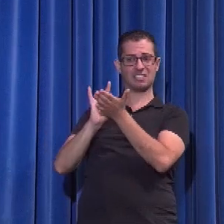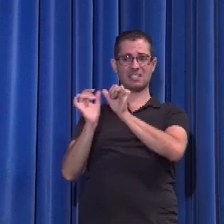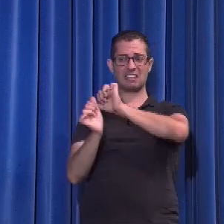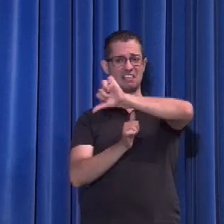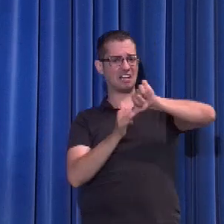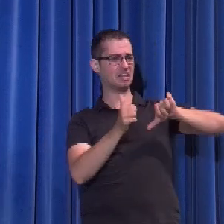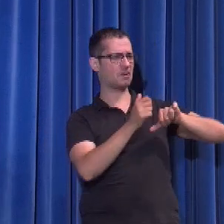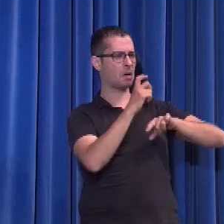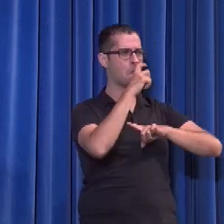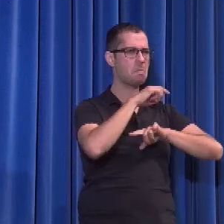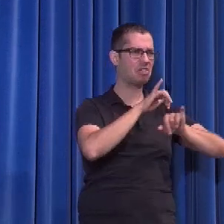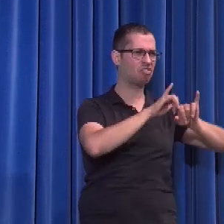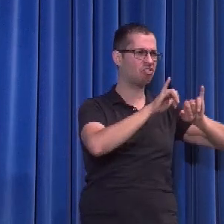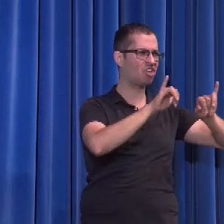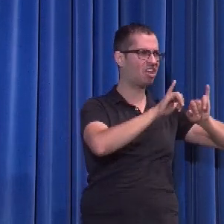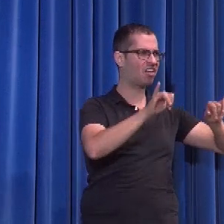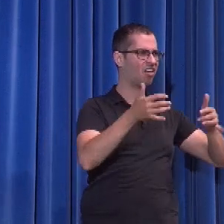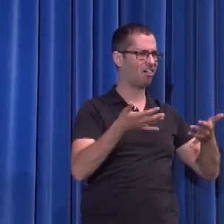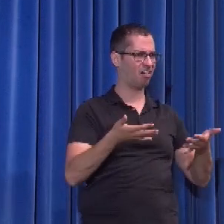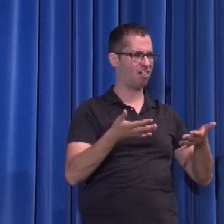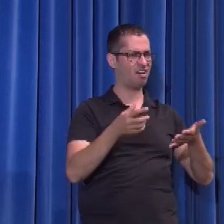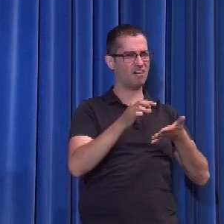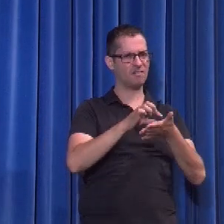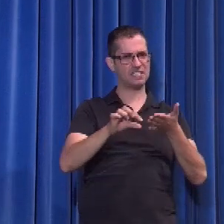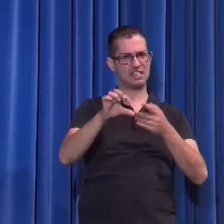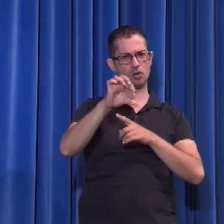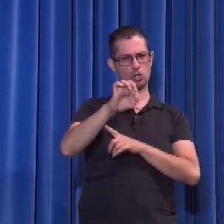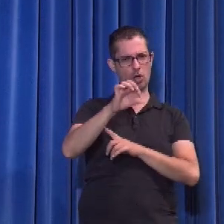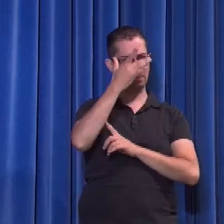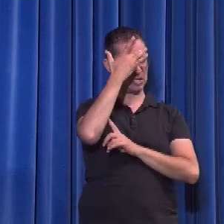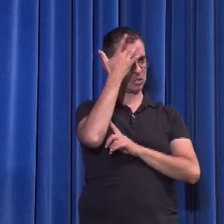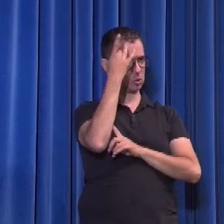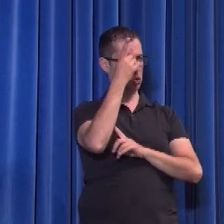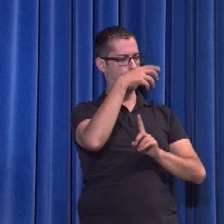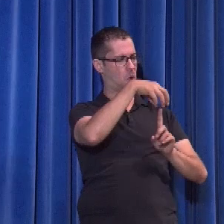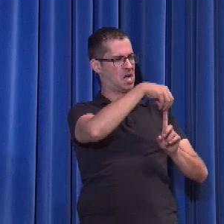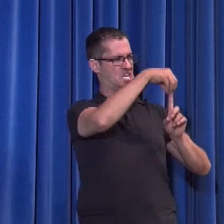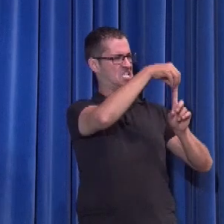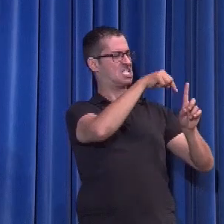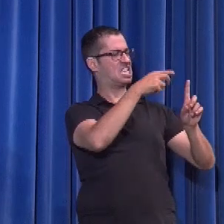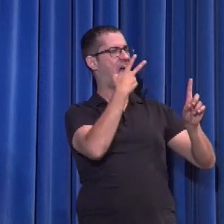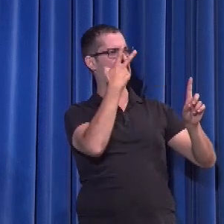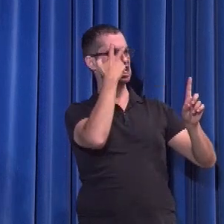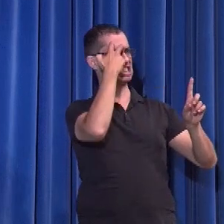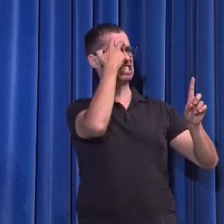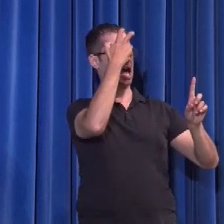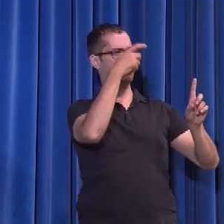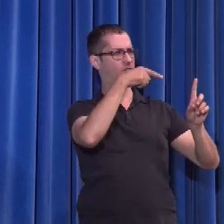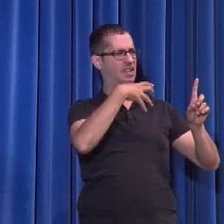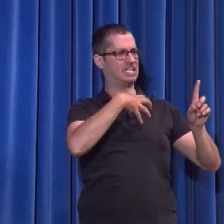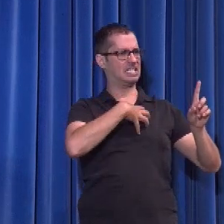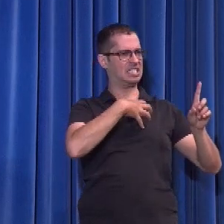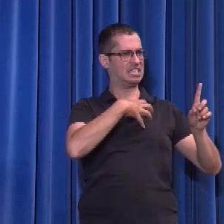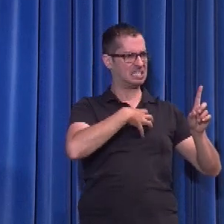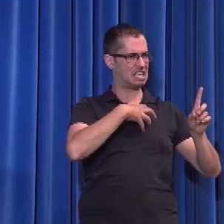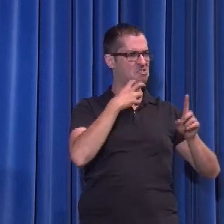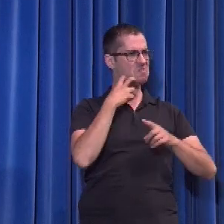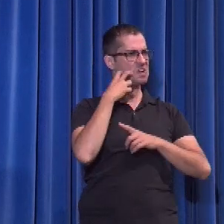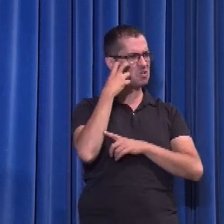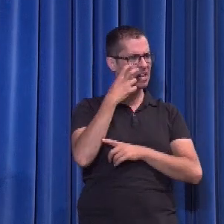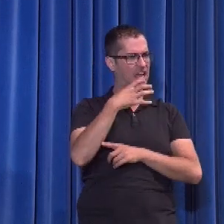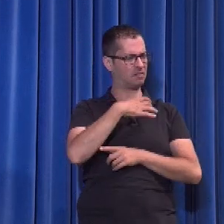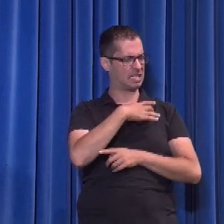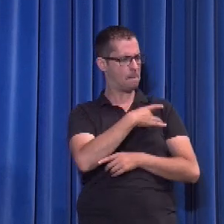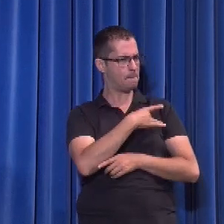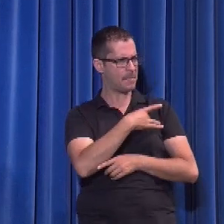os sábios serão envergonhados, aterrorizados e presos. Eis que rejeitaram